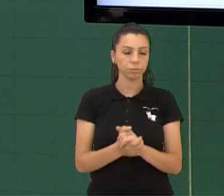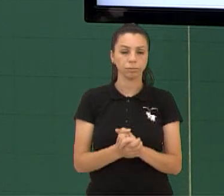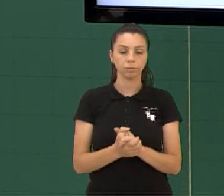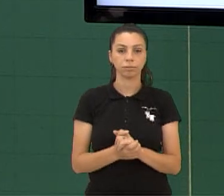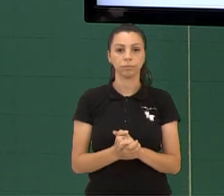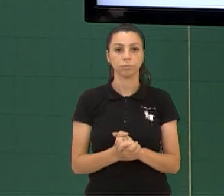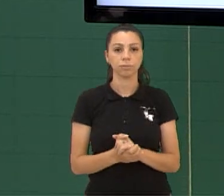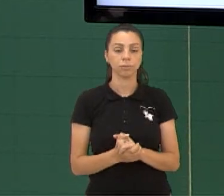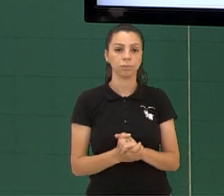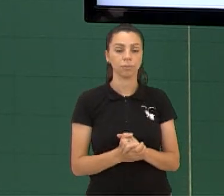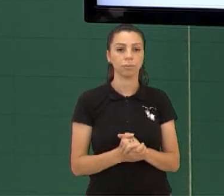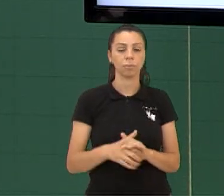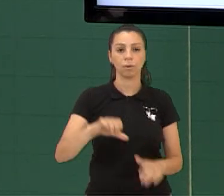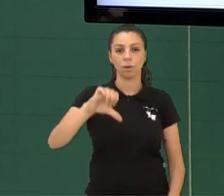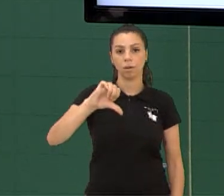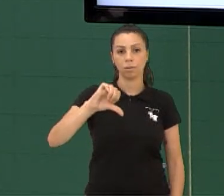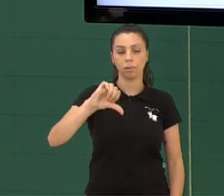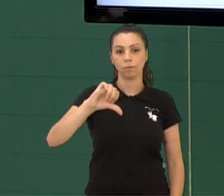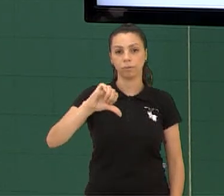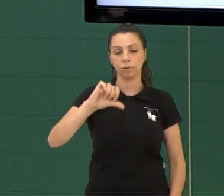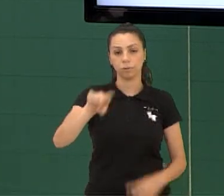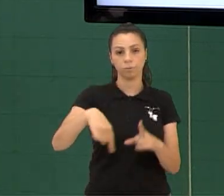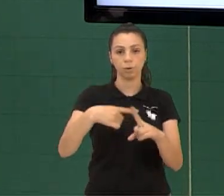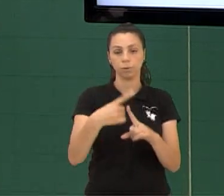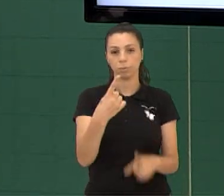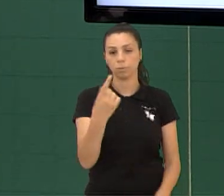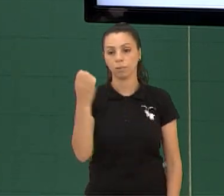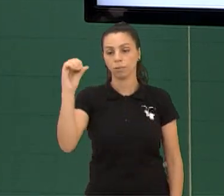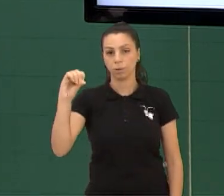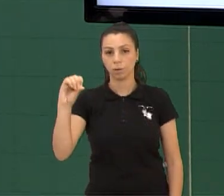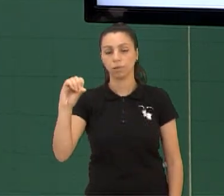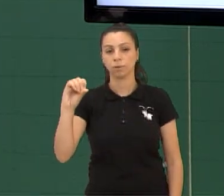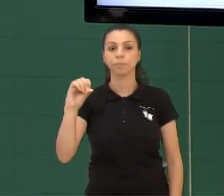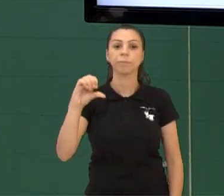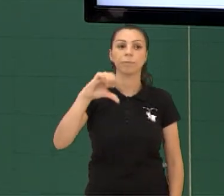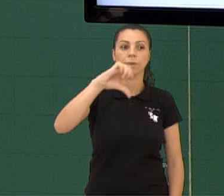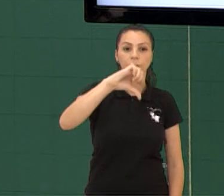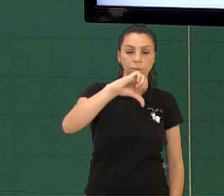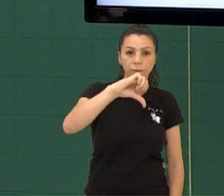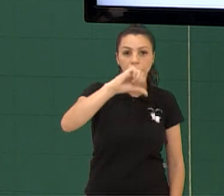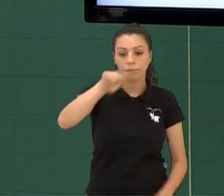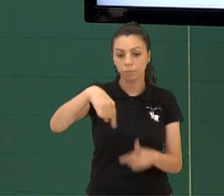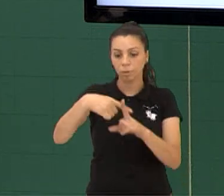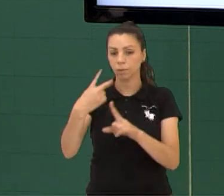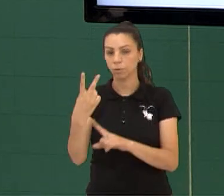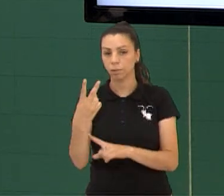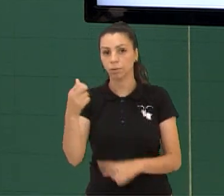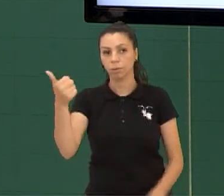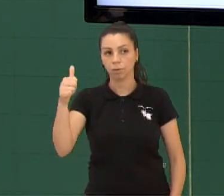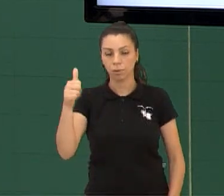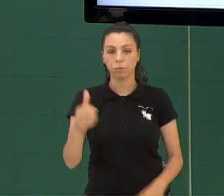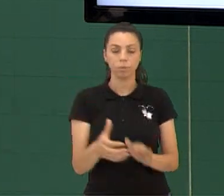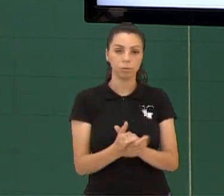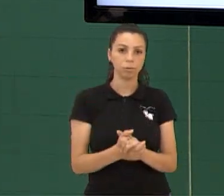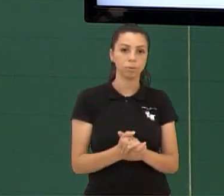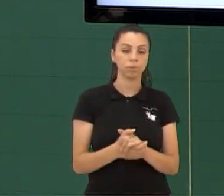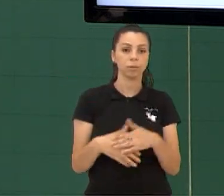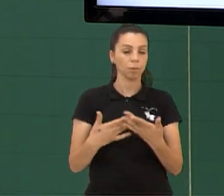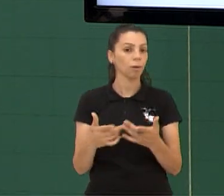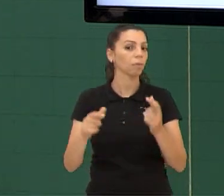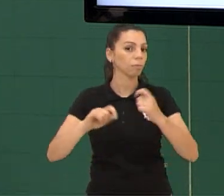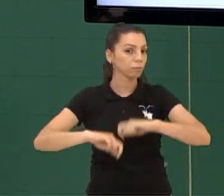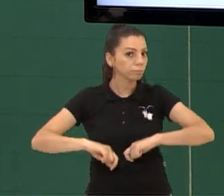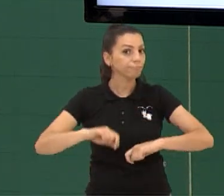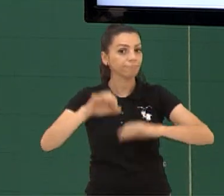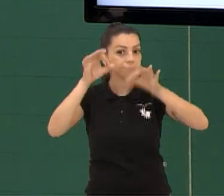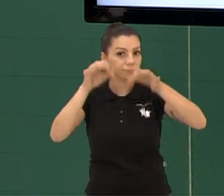1, 10. 9 com mais 2, 11. 10 mais 11, 21. Com mais 6, 27.